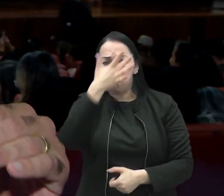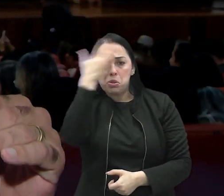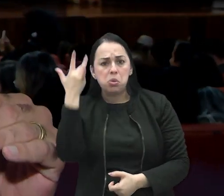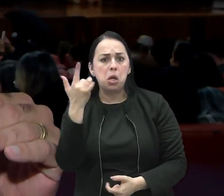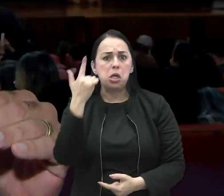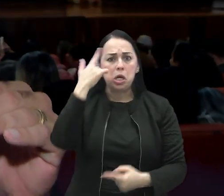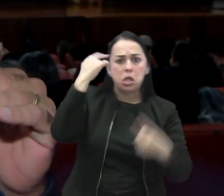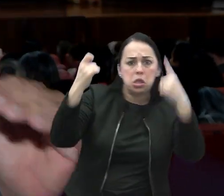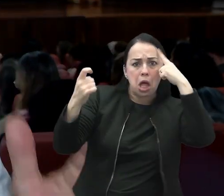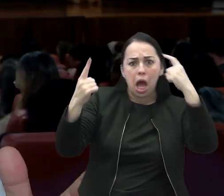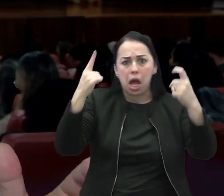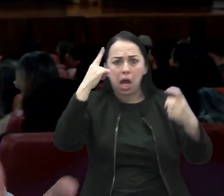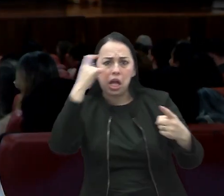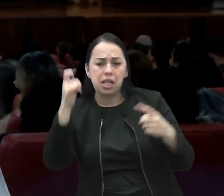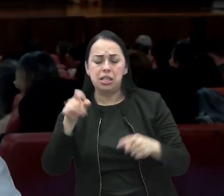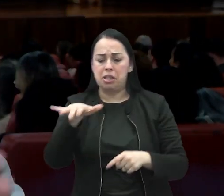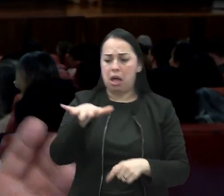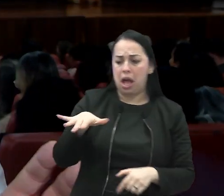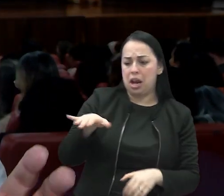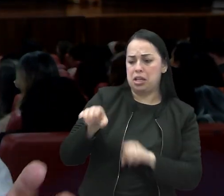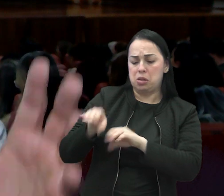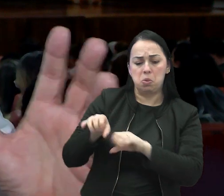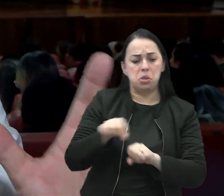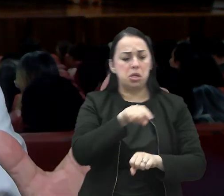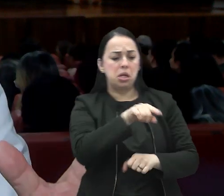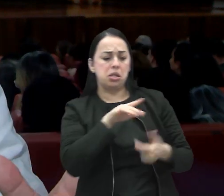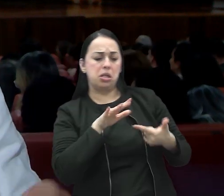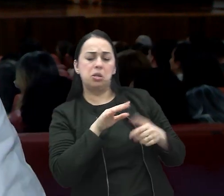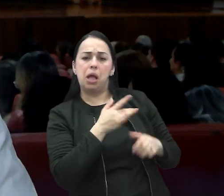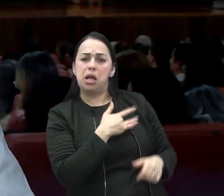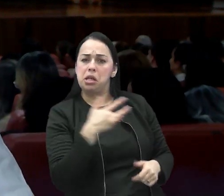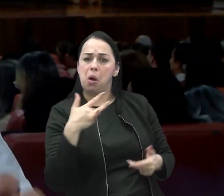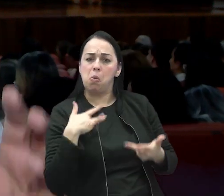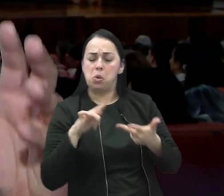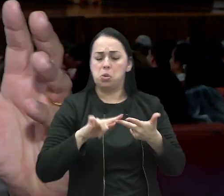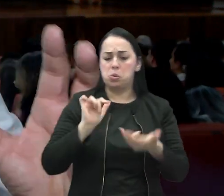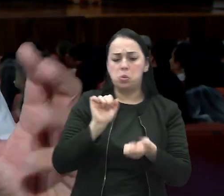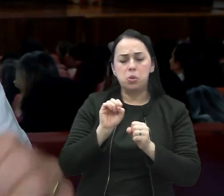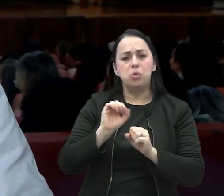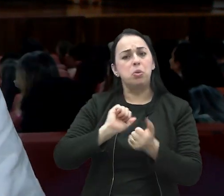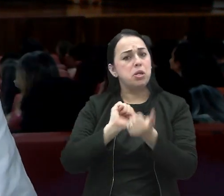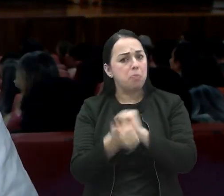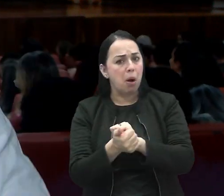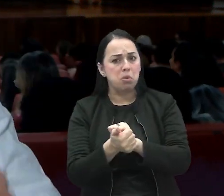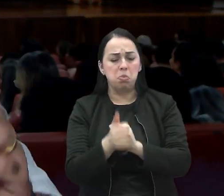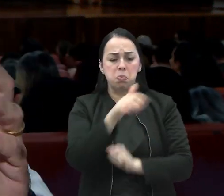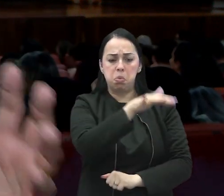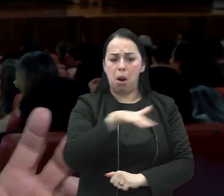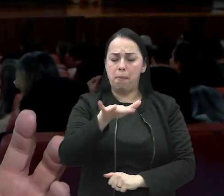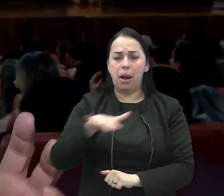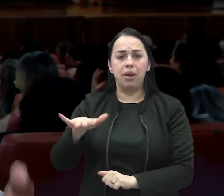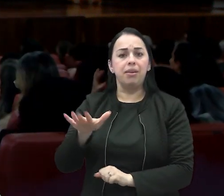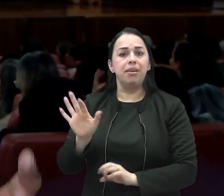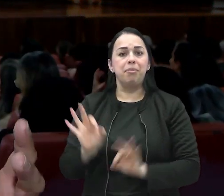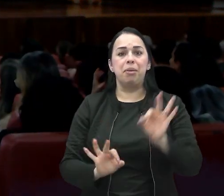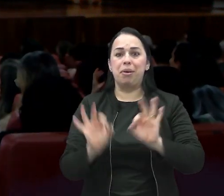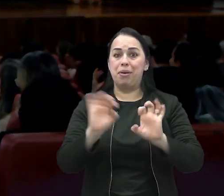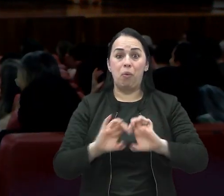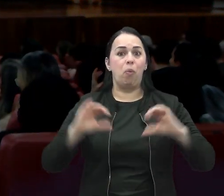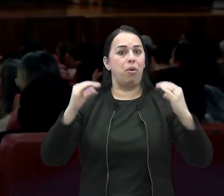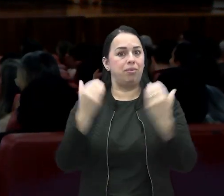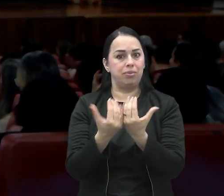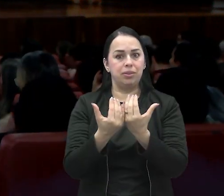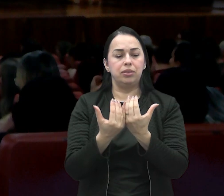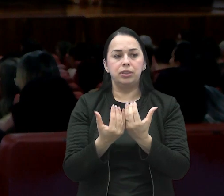todo mundo aqui tendo ideias, independente se é da educação, se é da saúde, se é do esporte, de todas as áreas. E a partir de